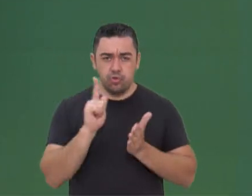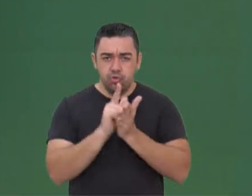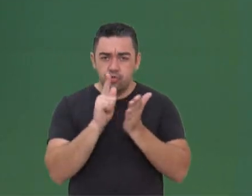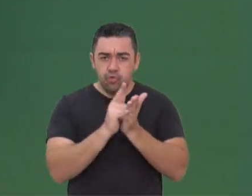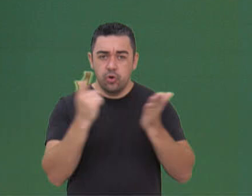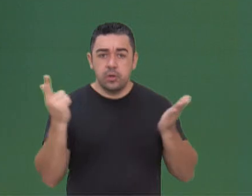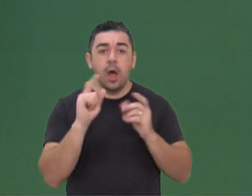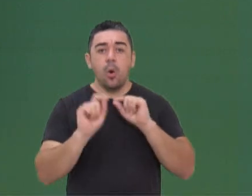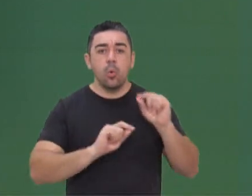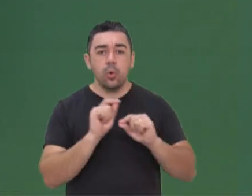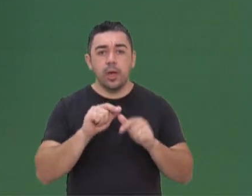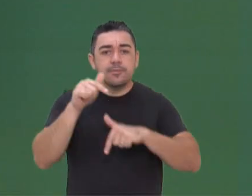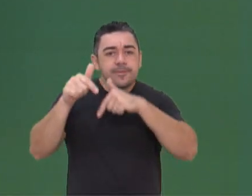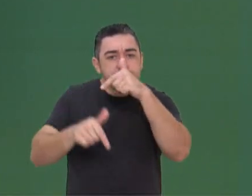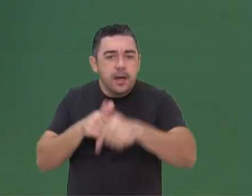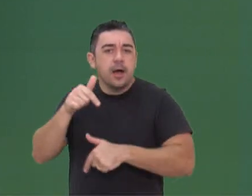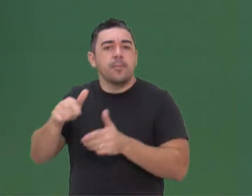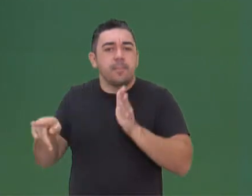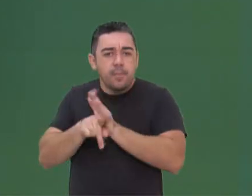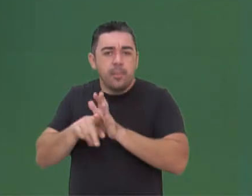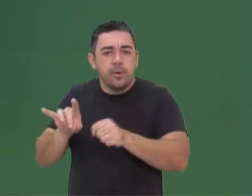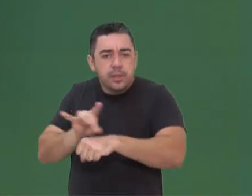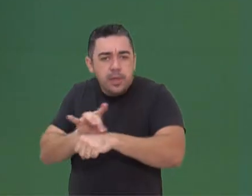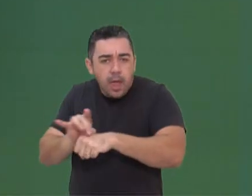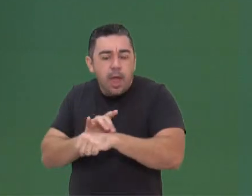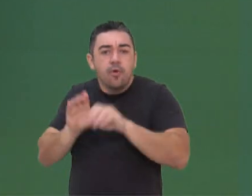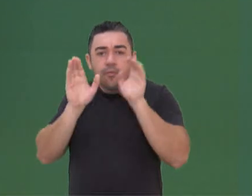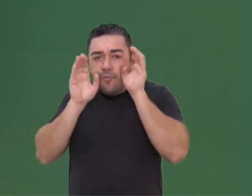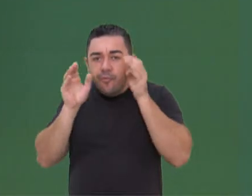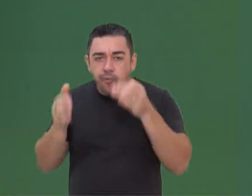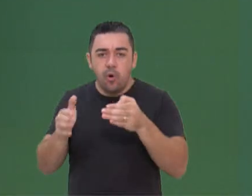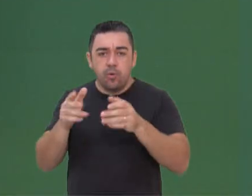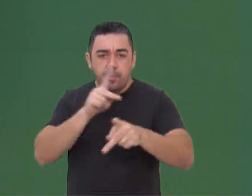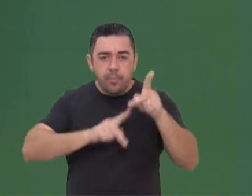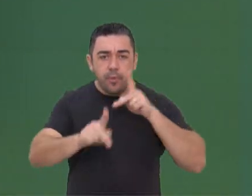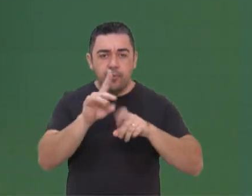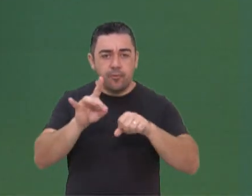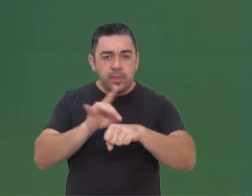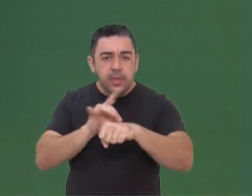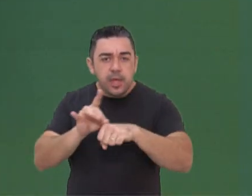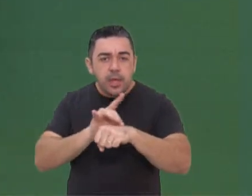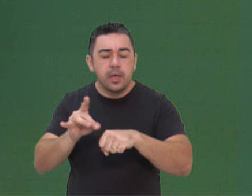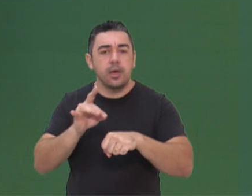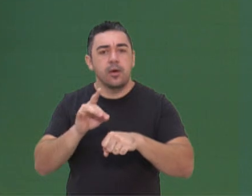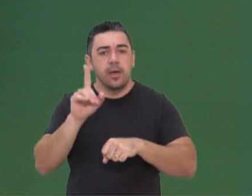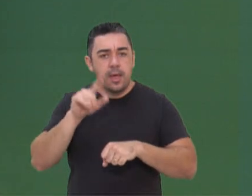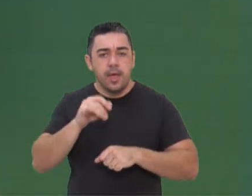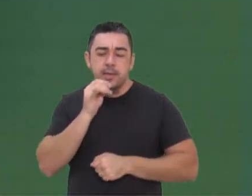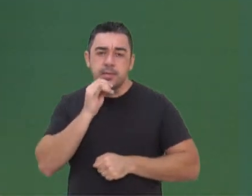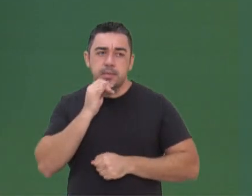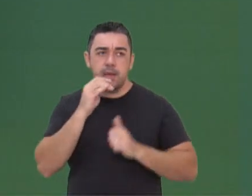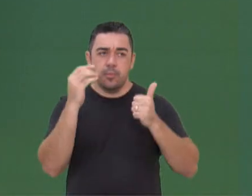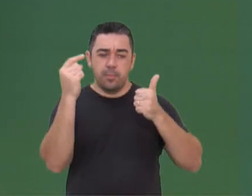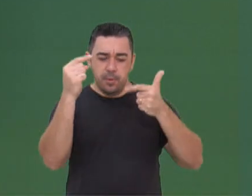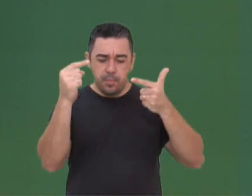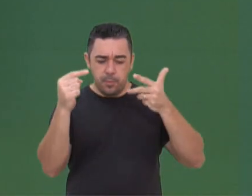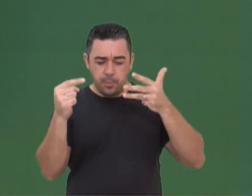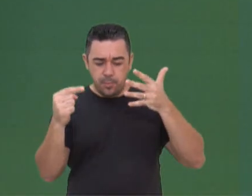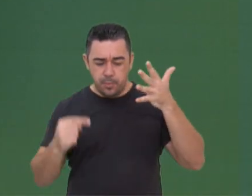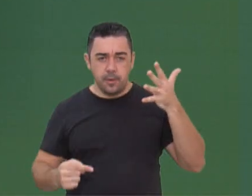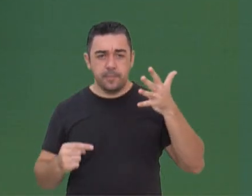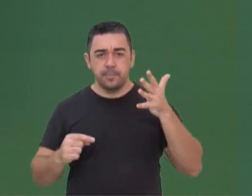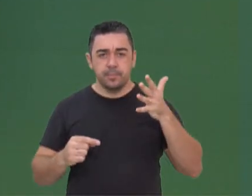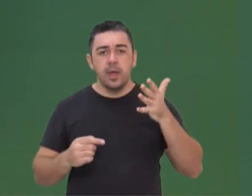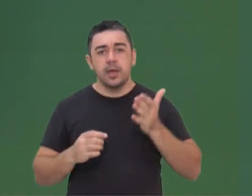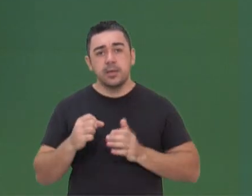editados por negros e voltados para a população negra no Brasil no século XX. Aqui tem alguns dos exemplos nessa primeira metade do